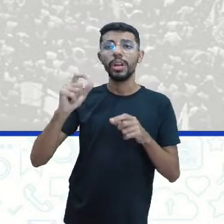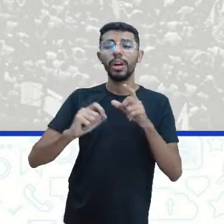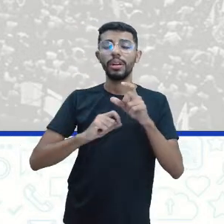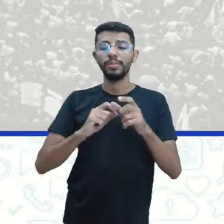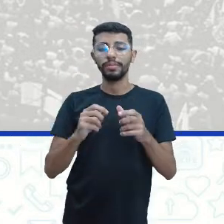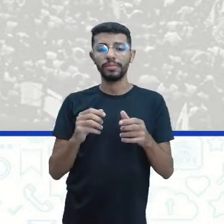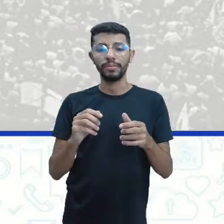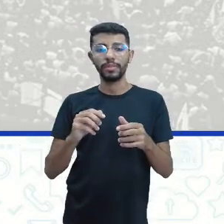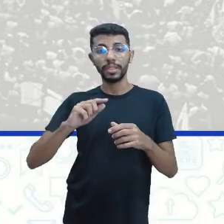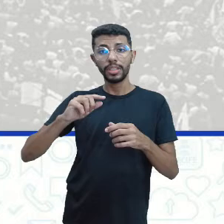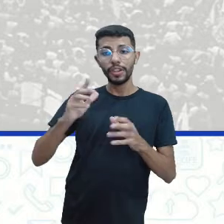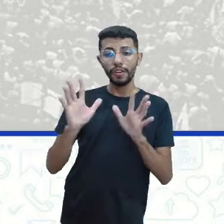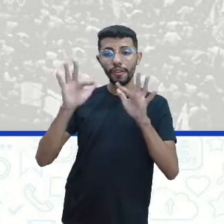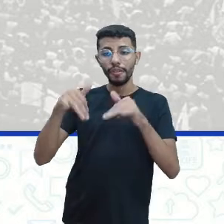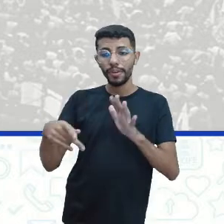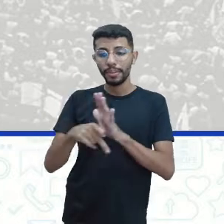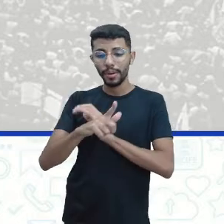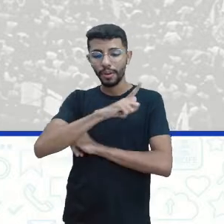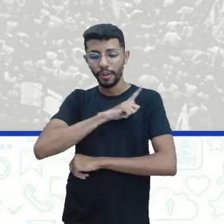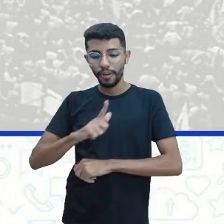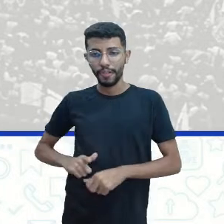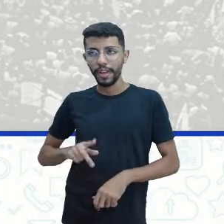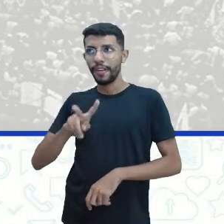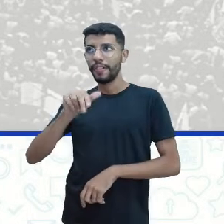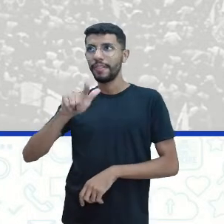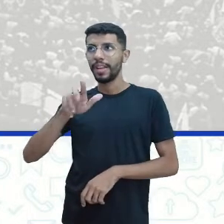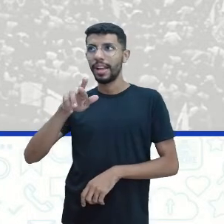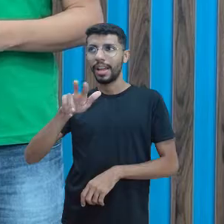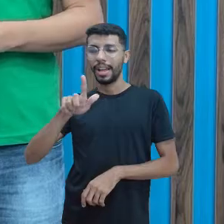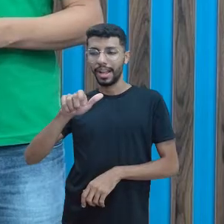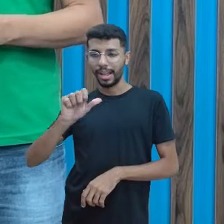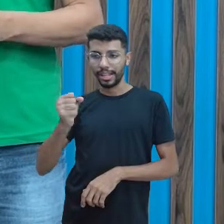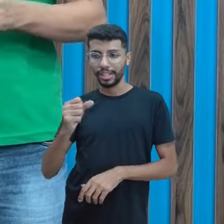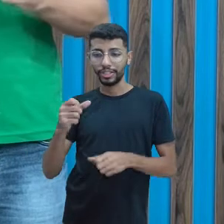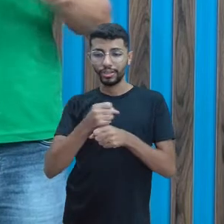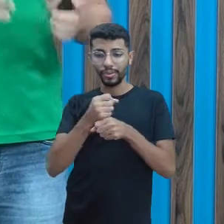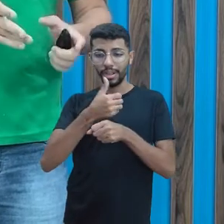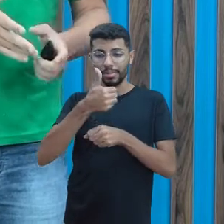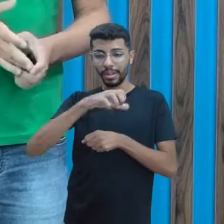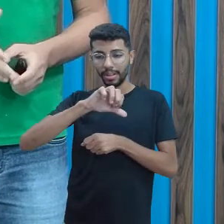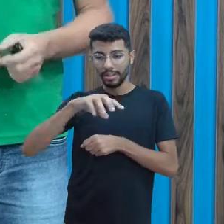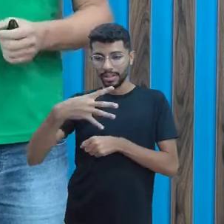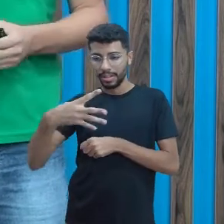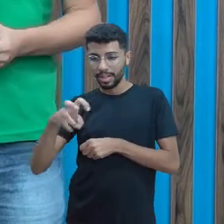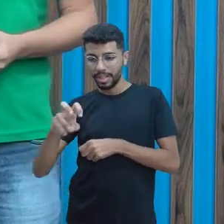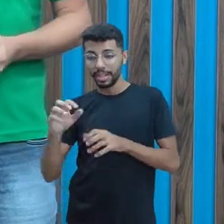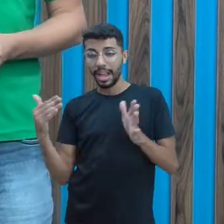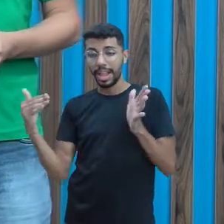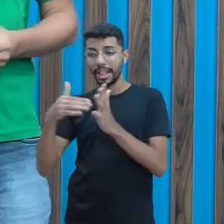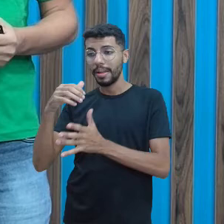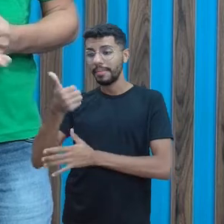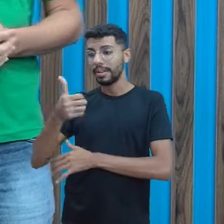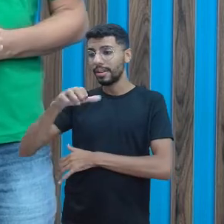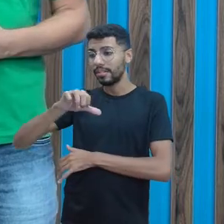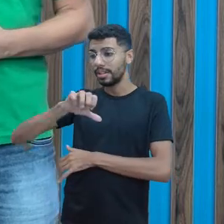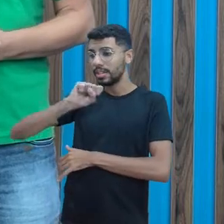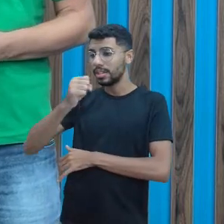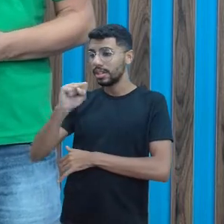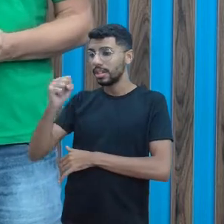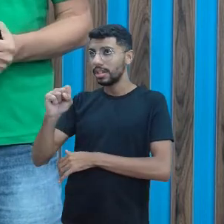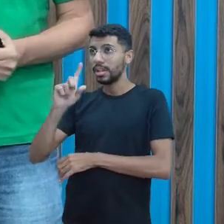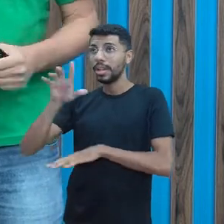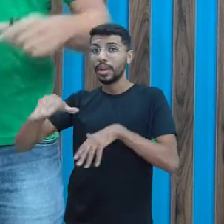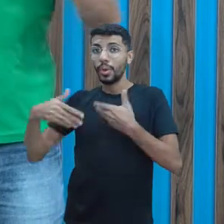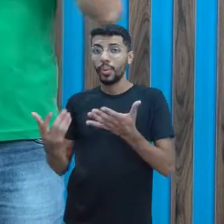do governo varguista, governo Vargas, aliás, do Getúlio Vargas em 45, até 1988, que é quando é construída a